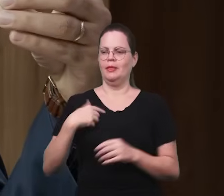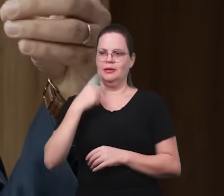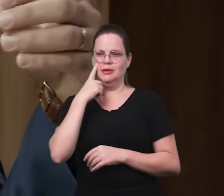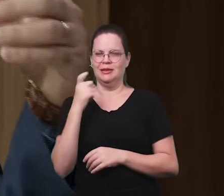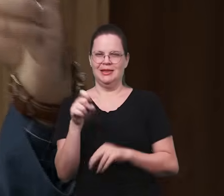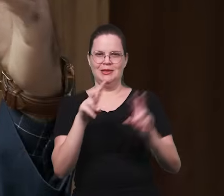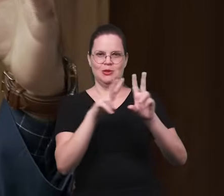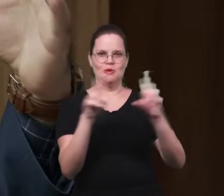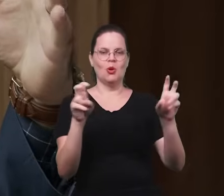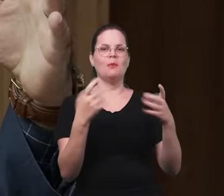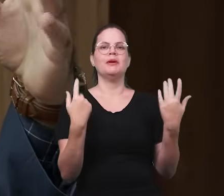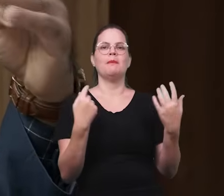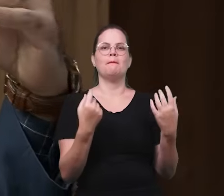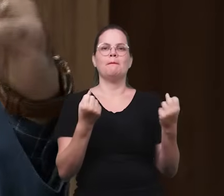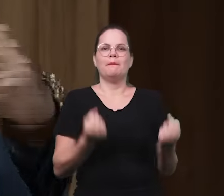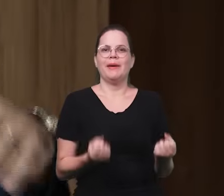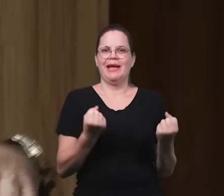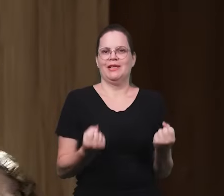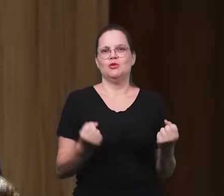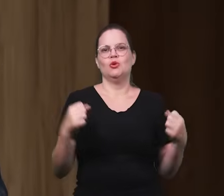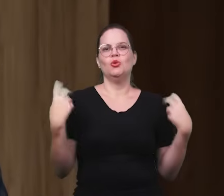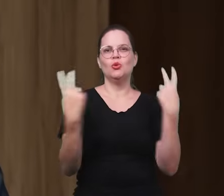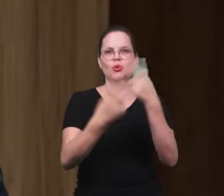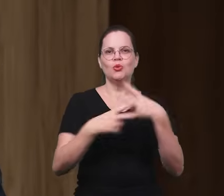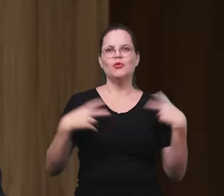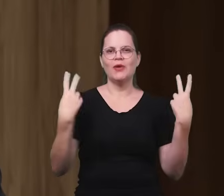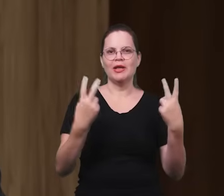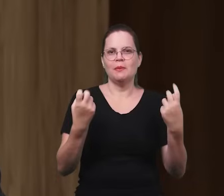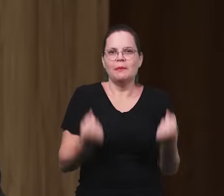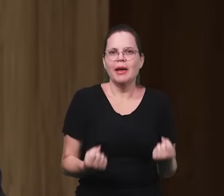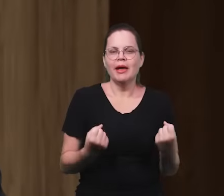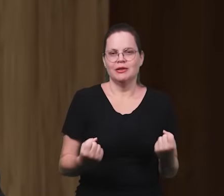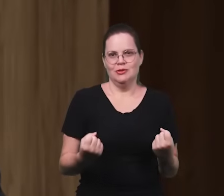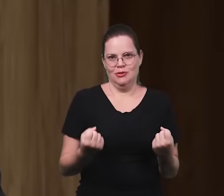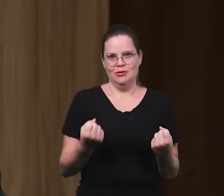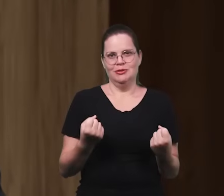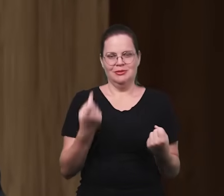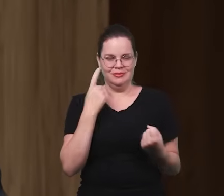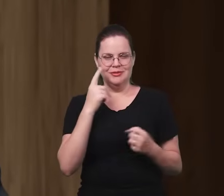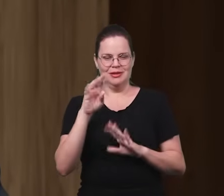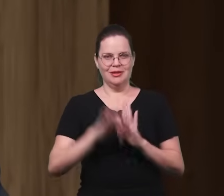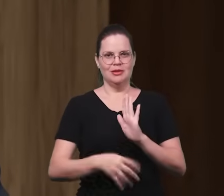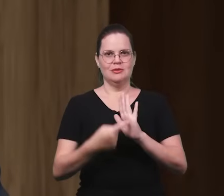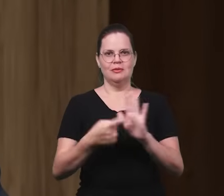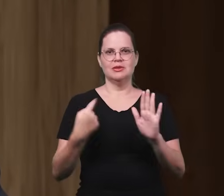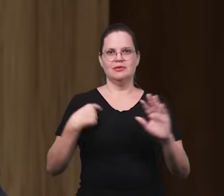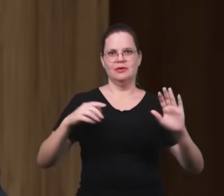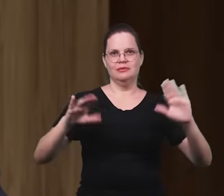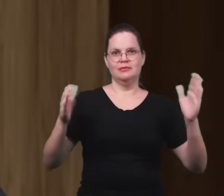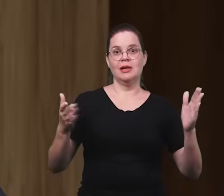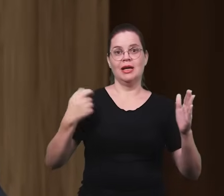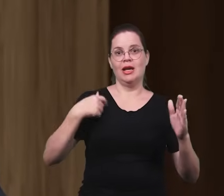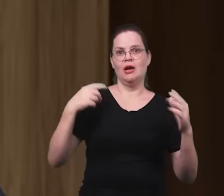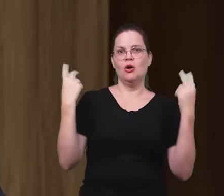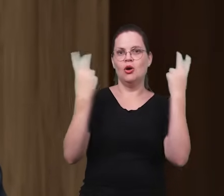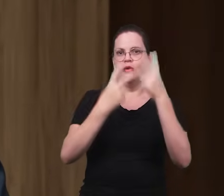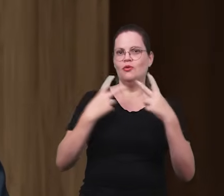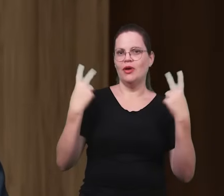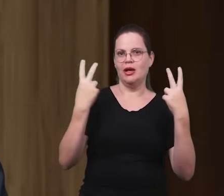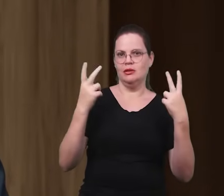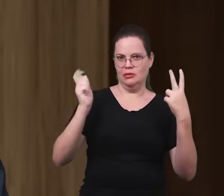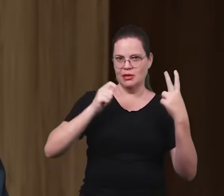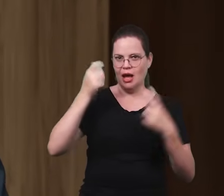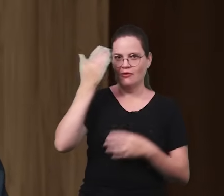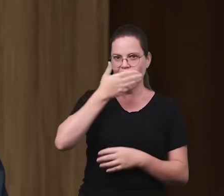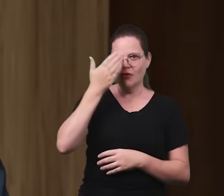tem até, eu queria abrir um parênteses aqui de uma coisa simples, que é um ensino que nós temos na igreja, porque o vento você não vê,